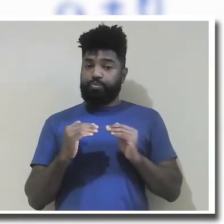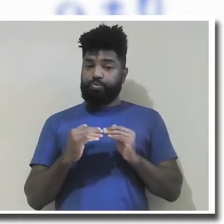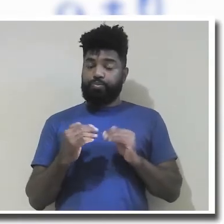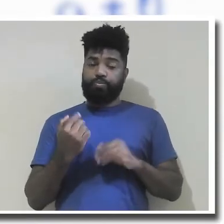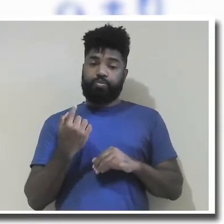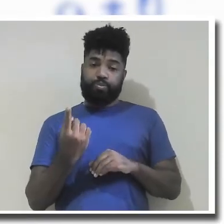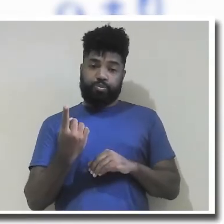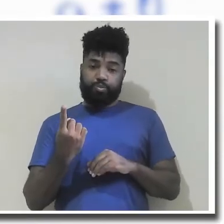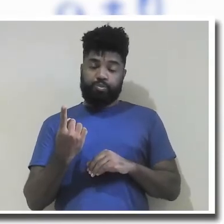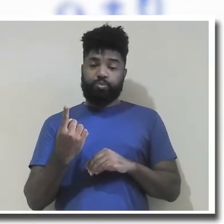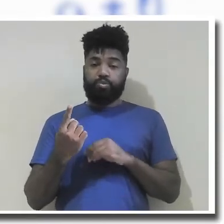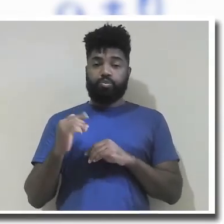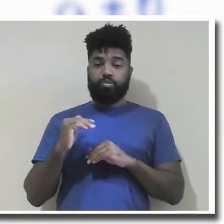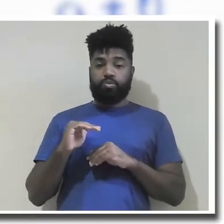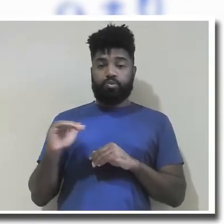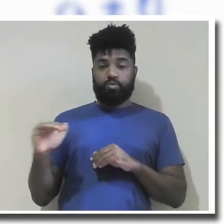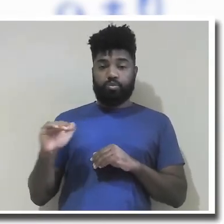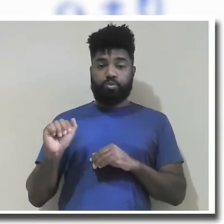1 sobre A.